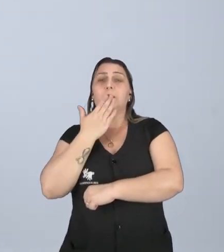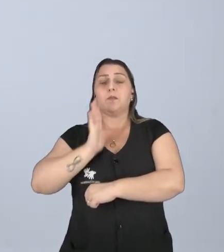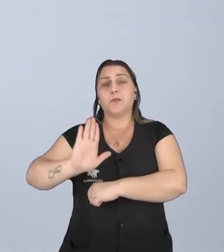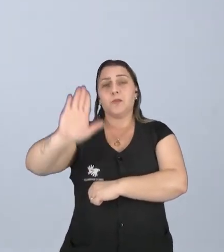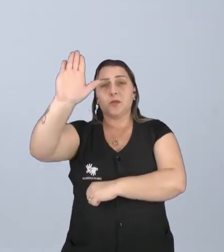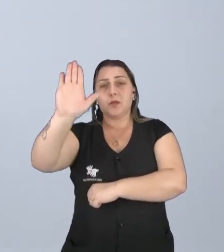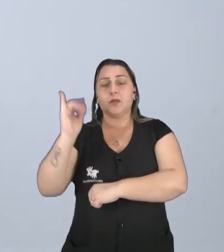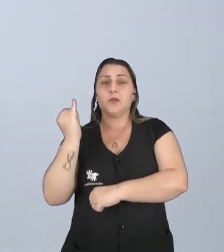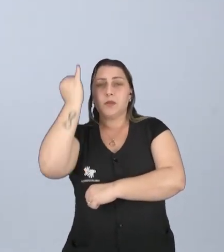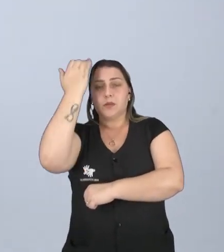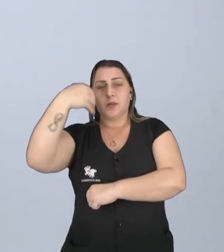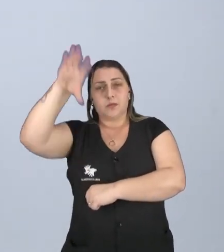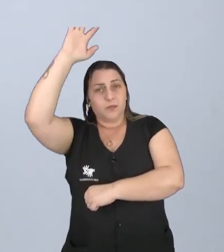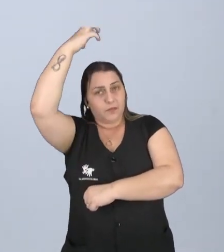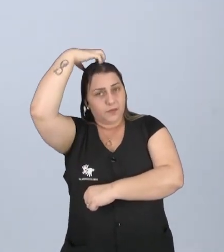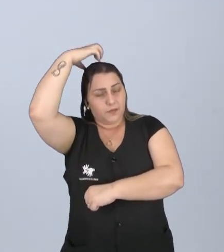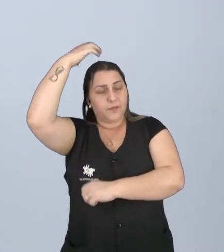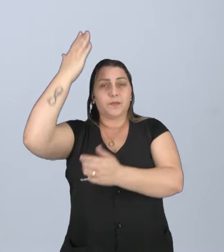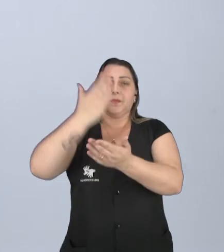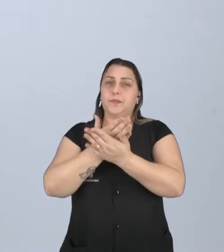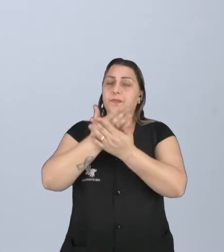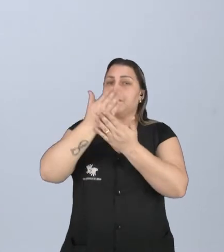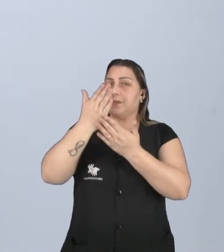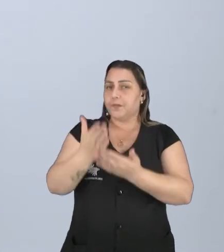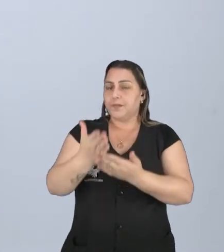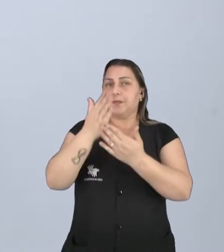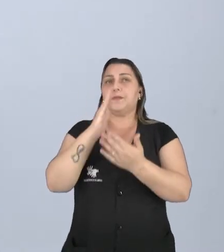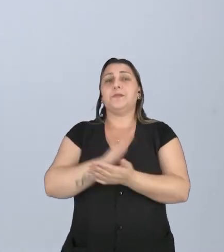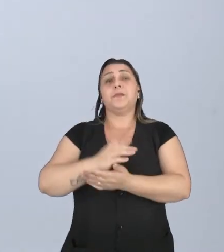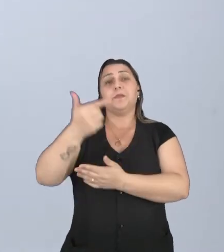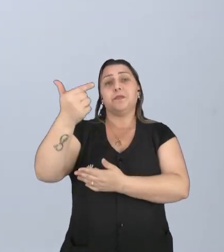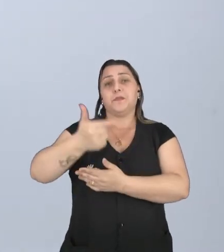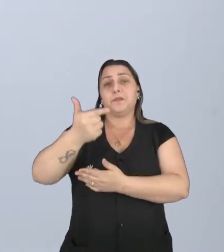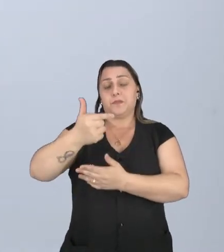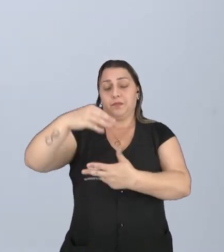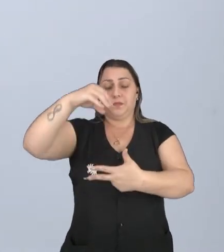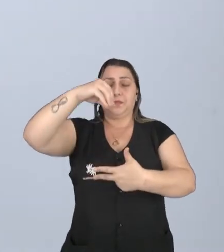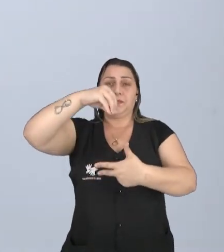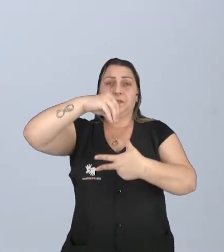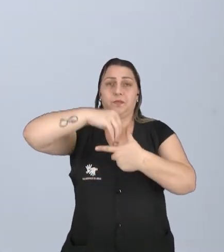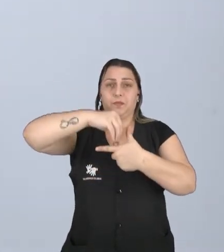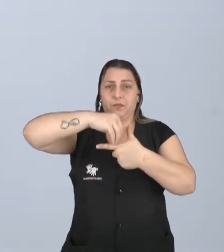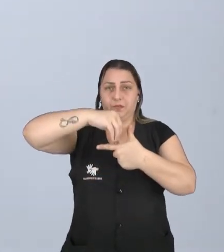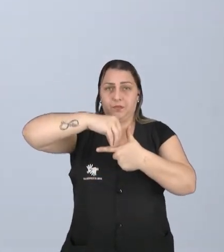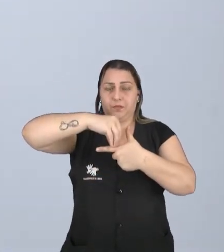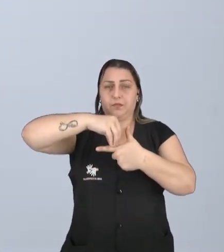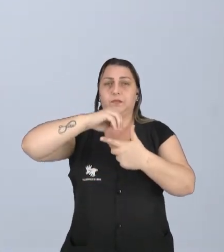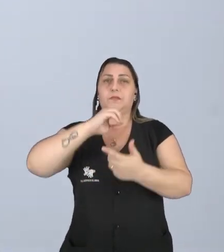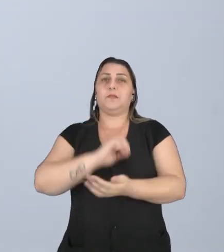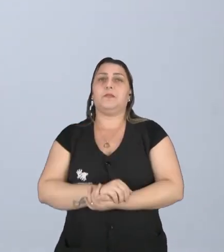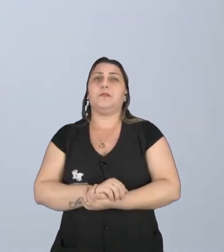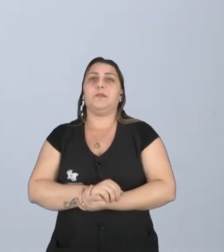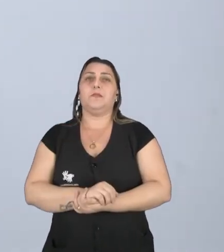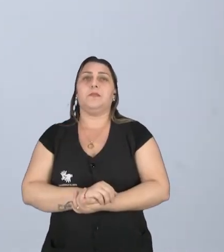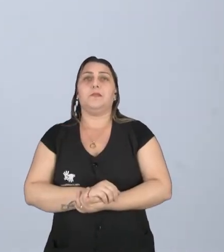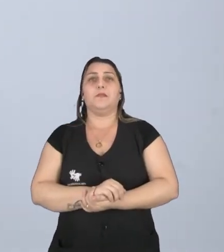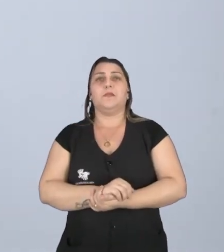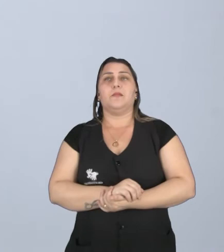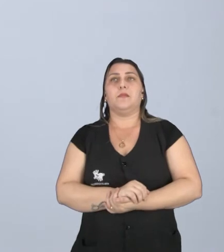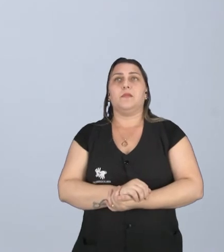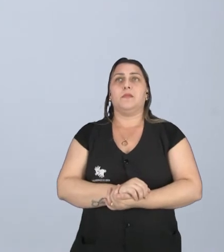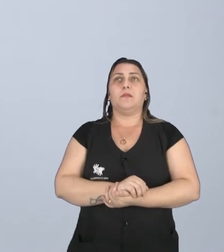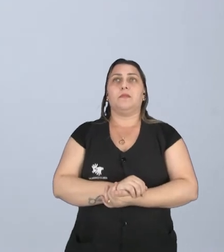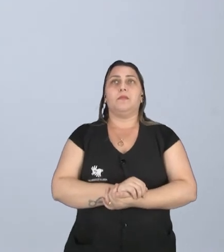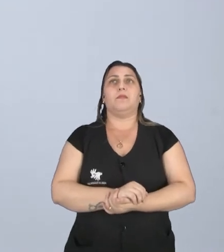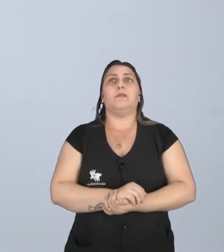juramento como imperador. E aí inicia-se, então, aí o segundo reinado, tá bom, pessoal? Só para a gente